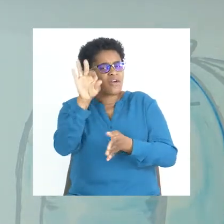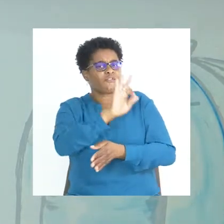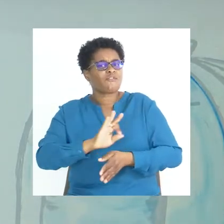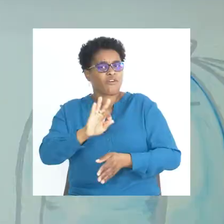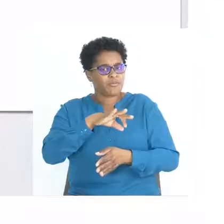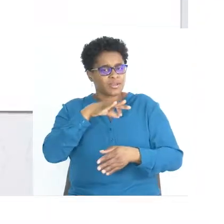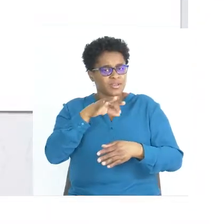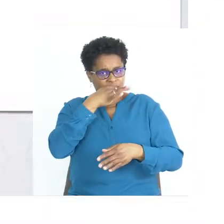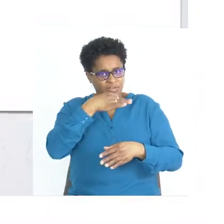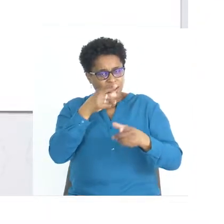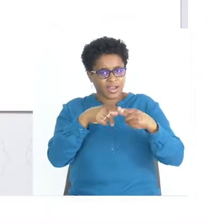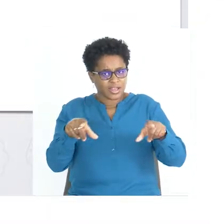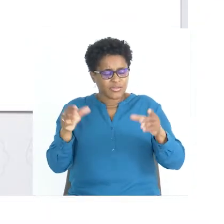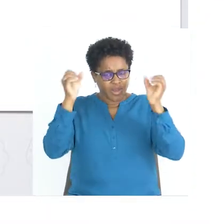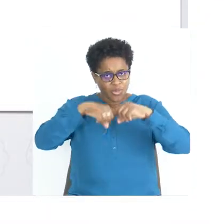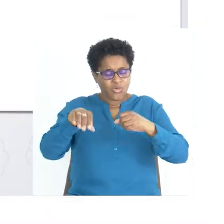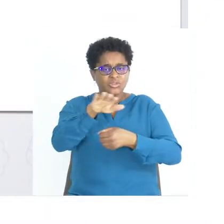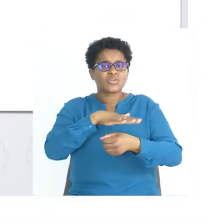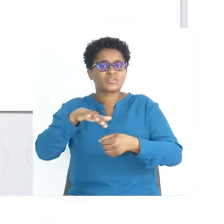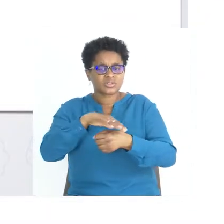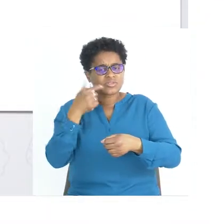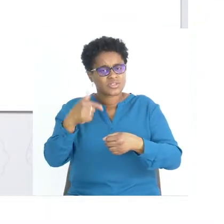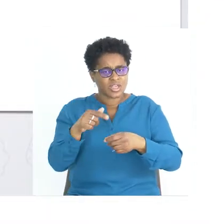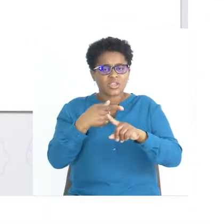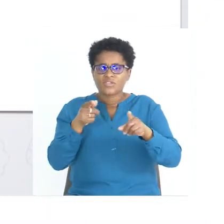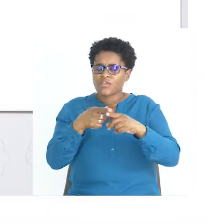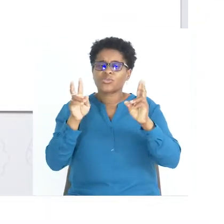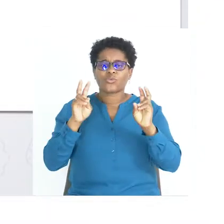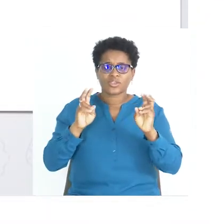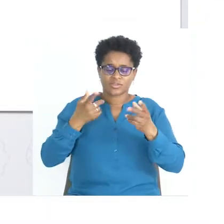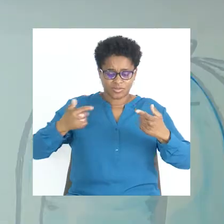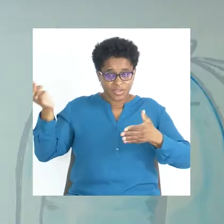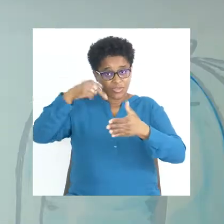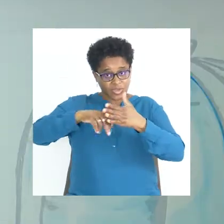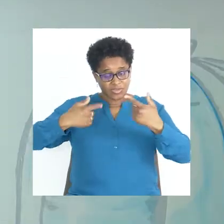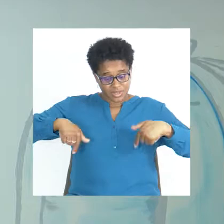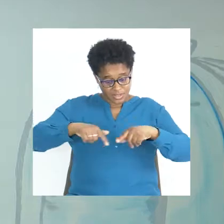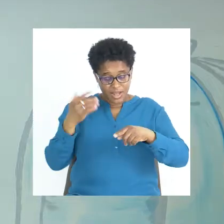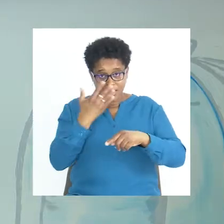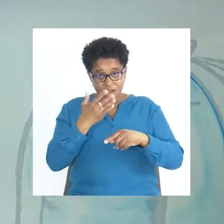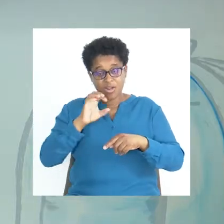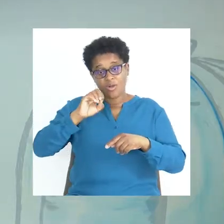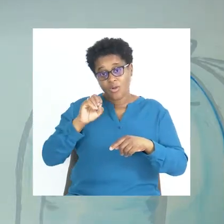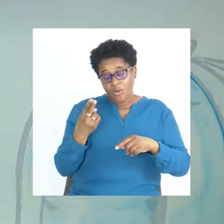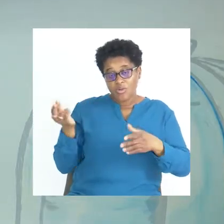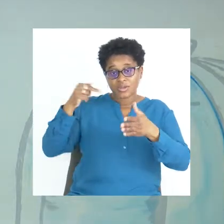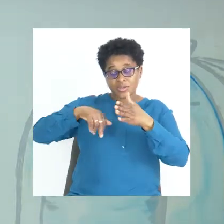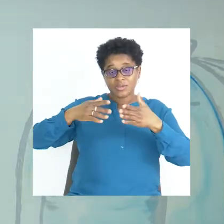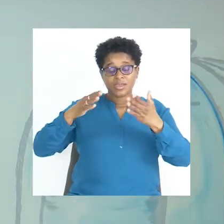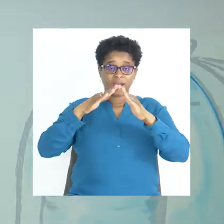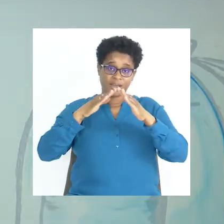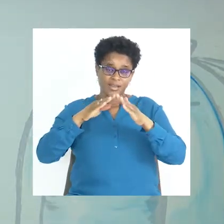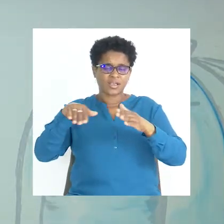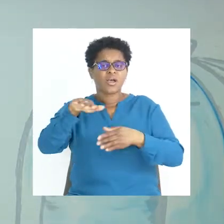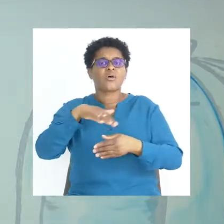de acordo com a situação em que se encontra e os diferentes contextos. Sala de aula, casa. Onde é que tu